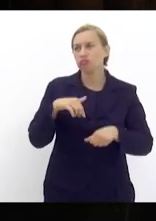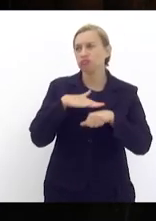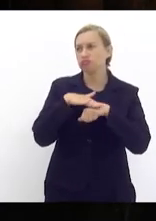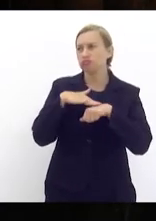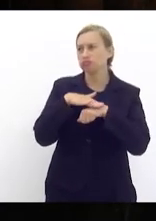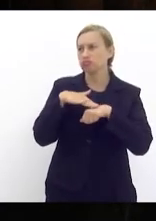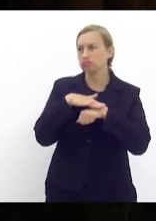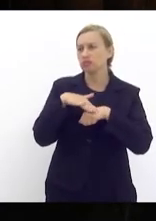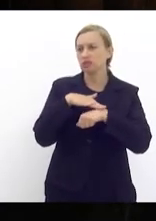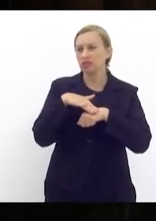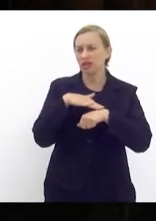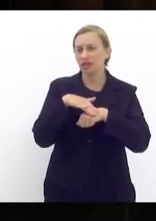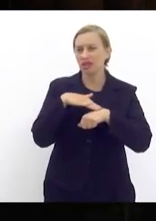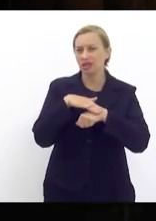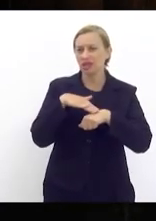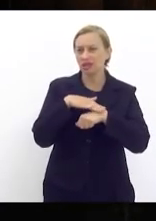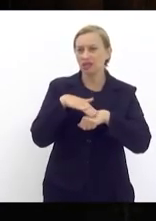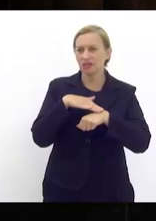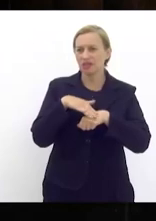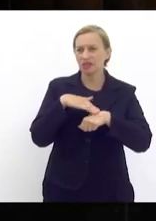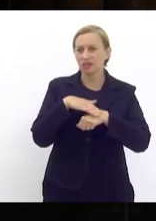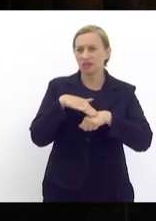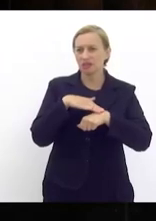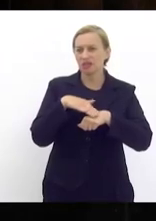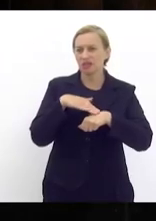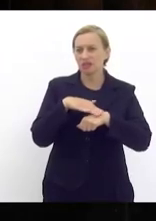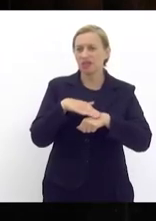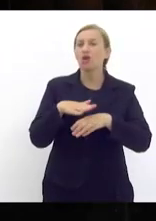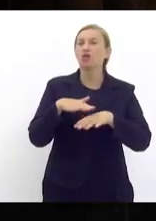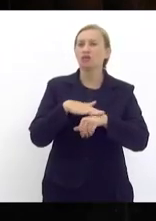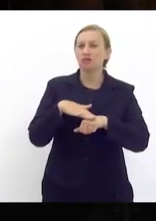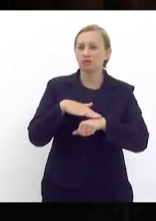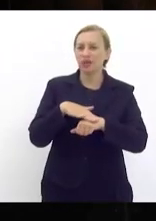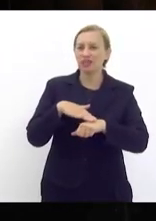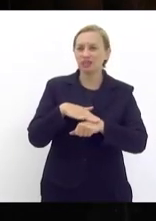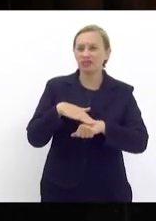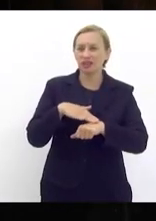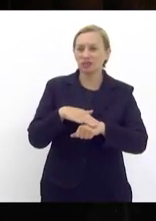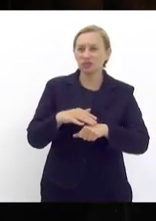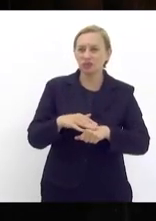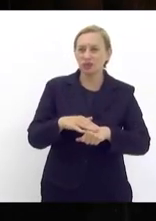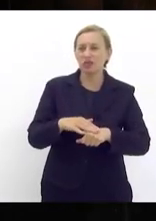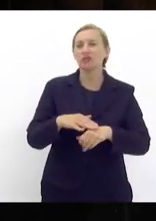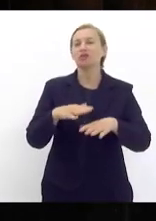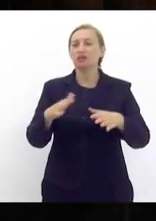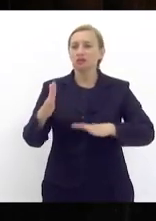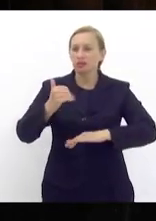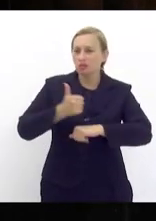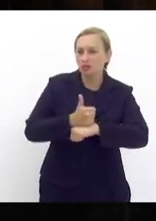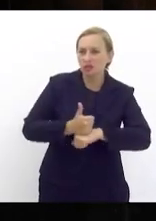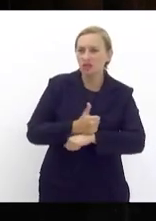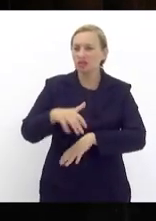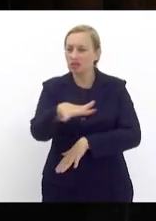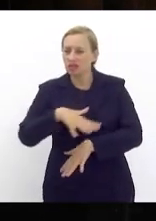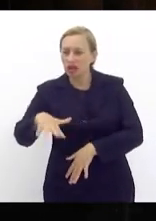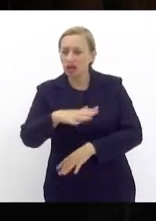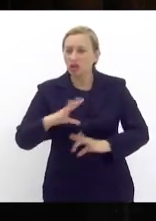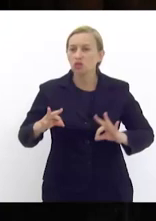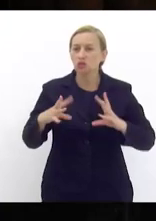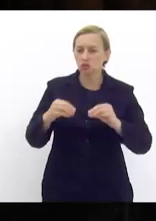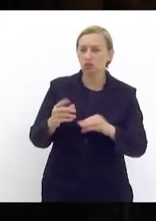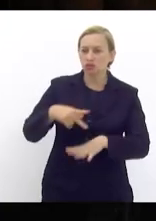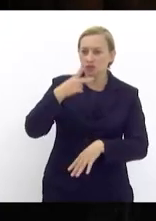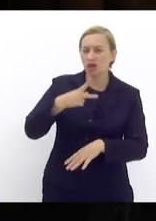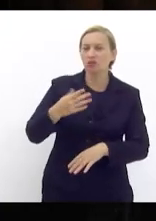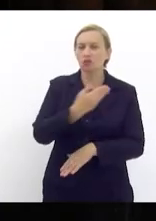com secretários municipais de assistência social, eu tenho conversado com profissionais dessa área, e todos eles falam que o